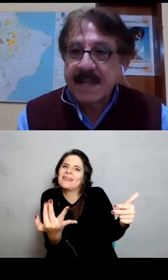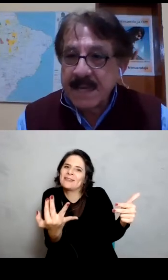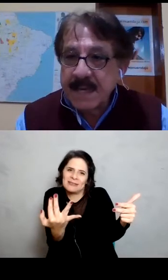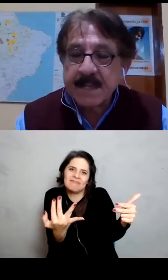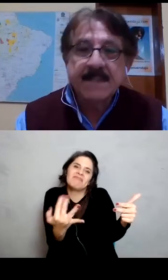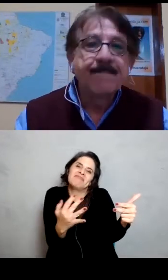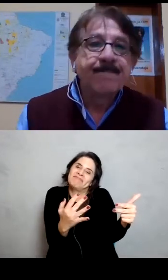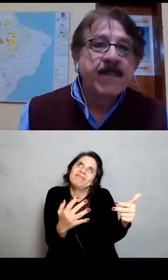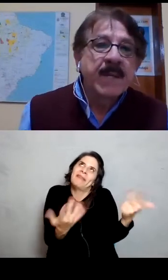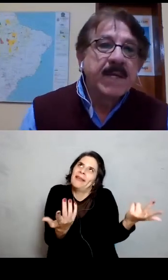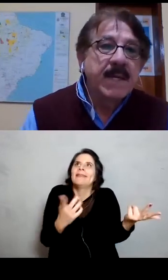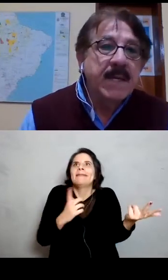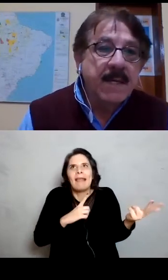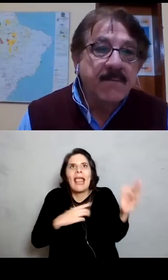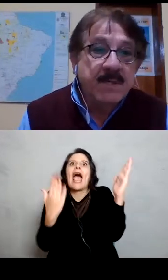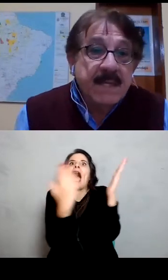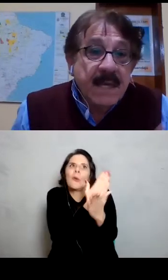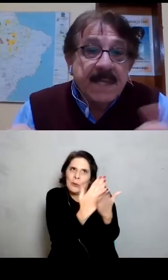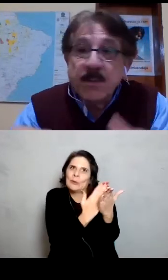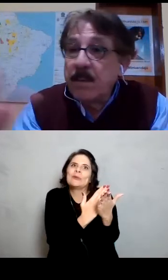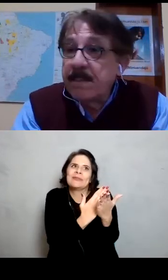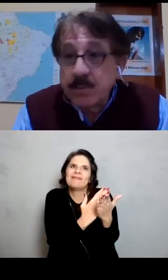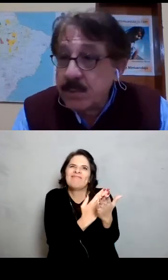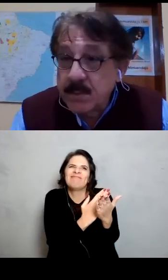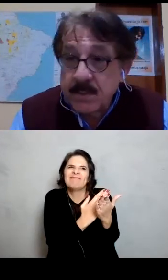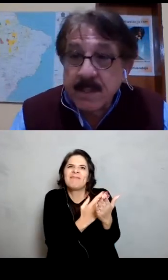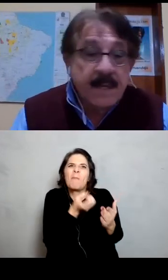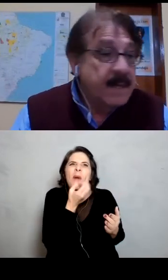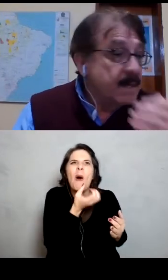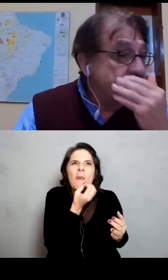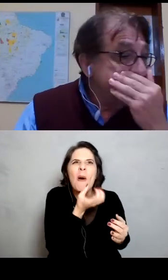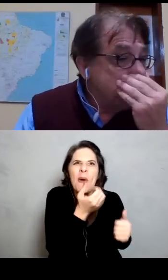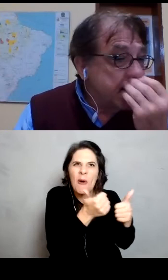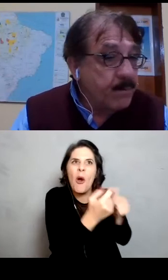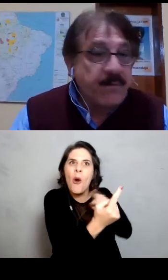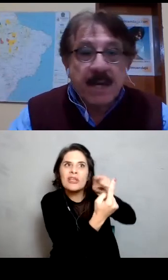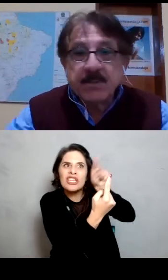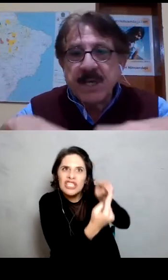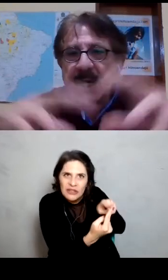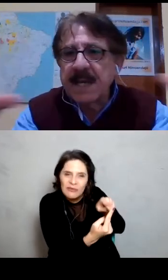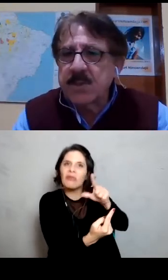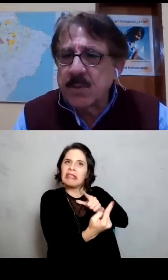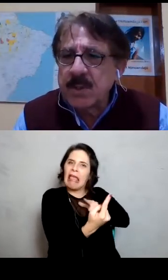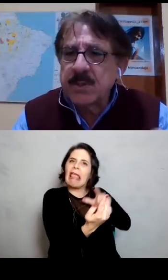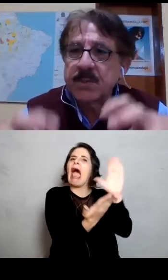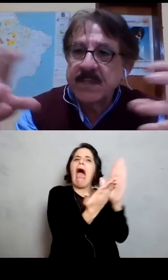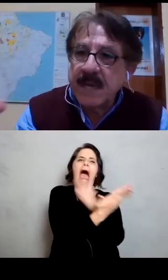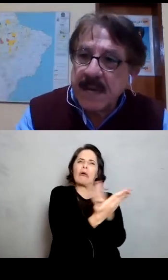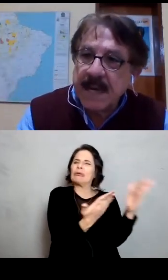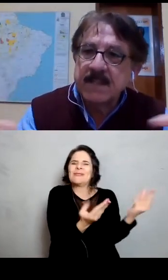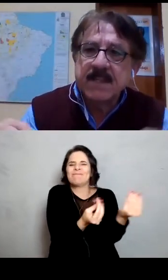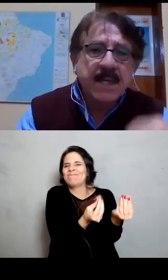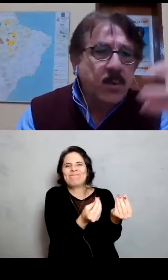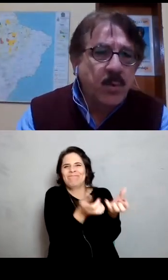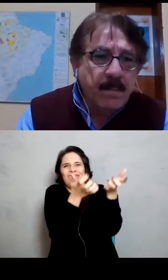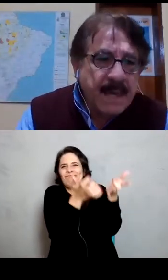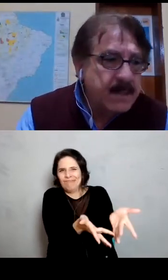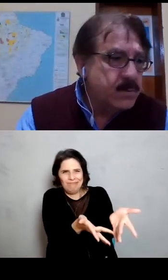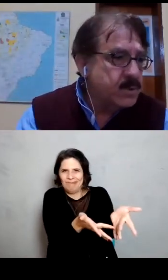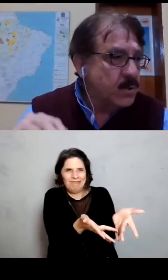nossas prateleiras, e você tem que ter nome para tudo isso, né? Você também está povoado de relações sociais, você